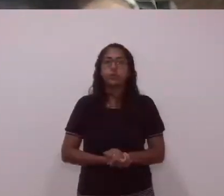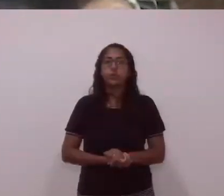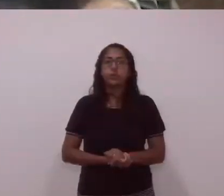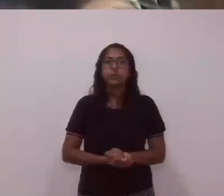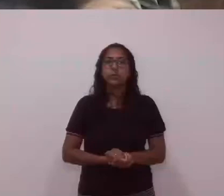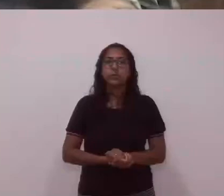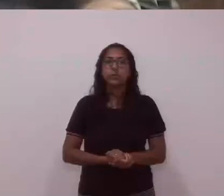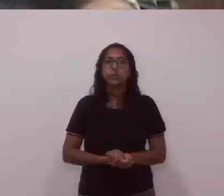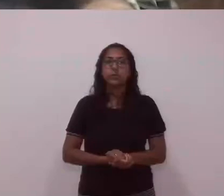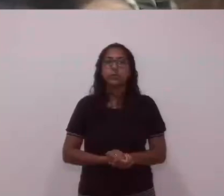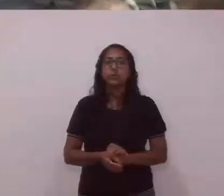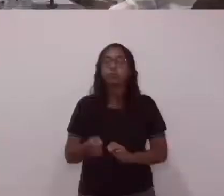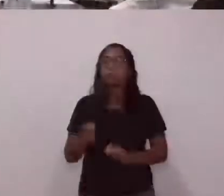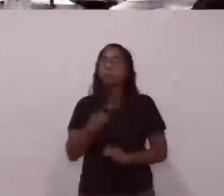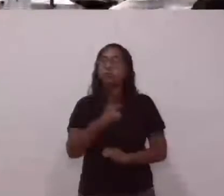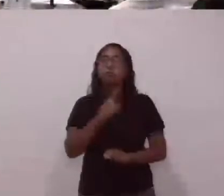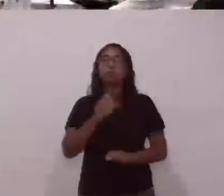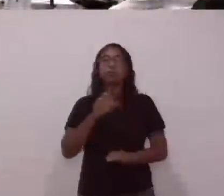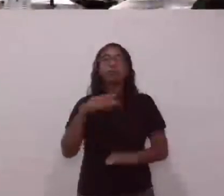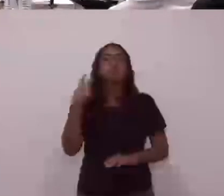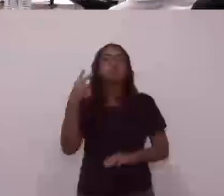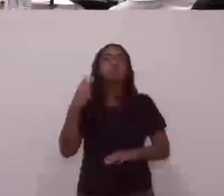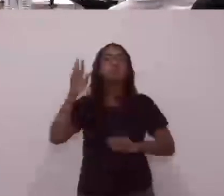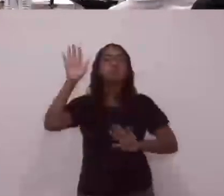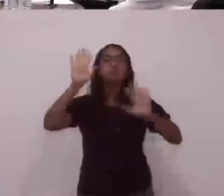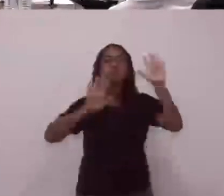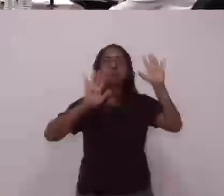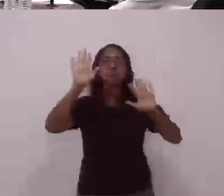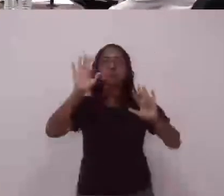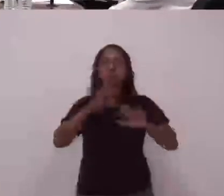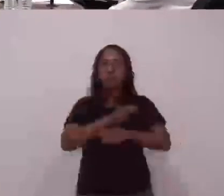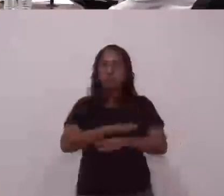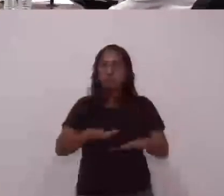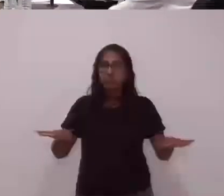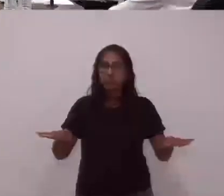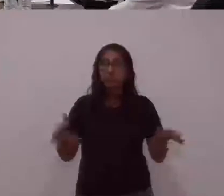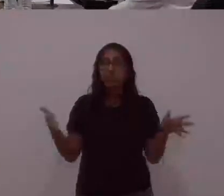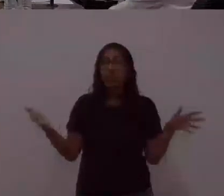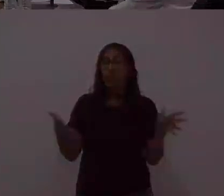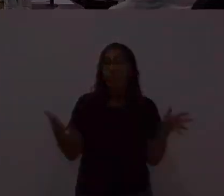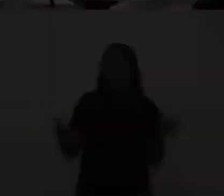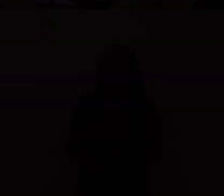não havendo mais manifestação de vereadores nesse momento senhores vereadores em hora